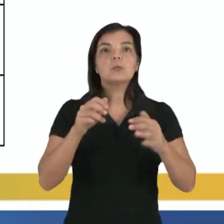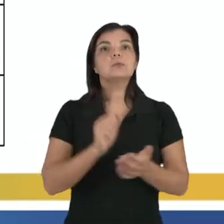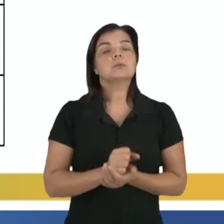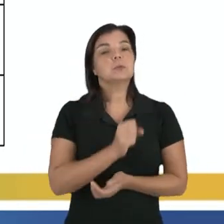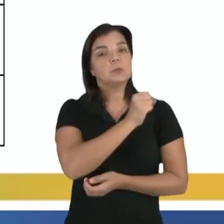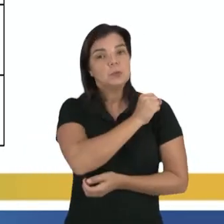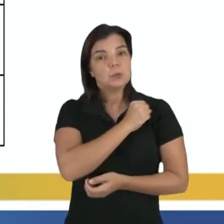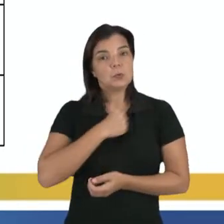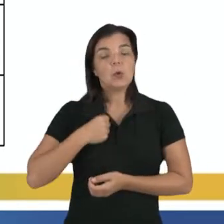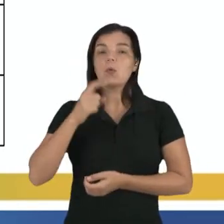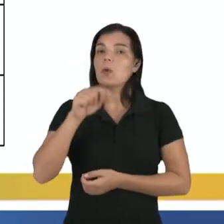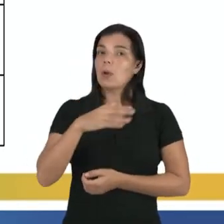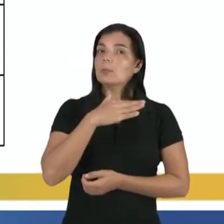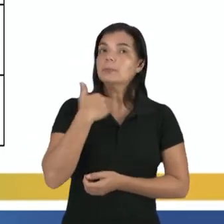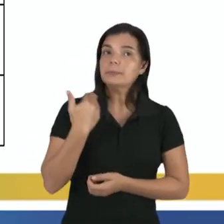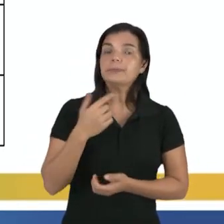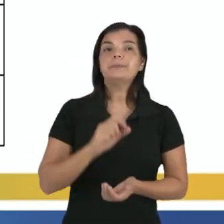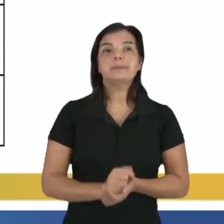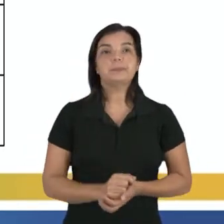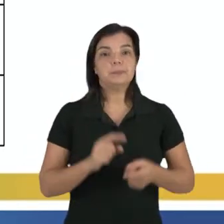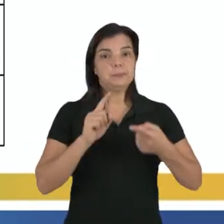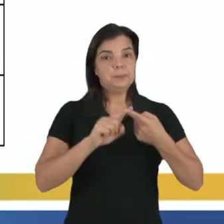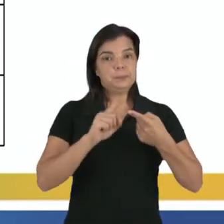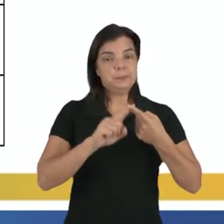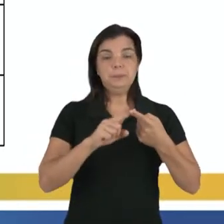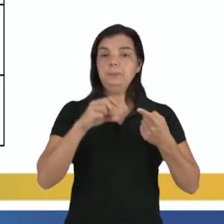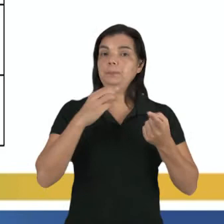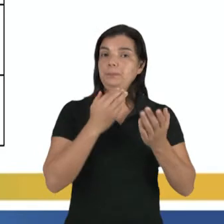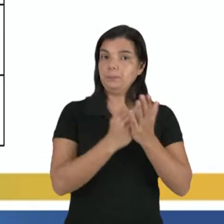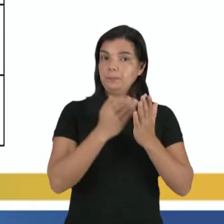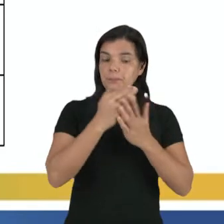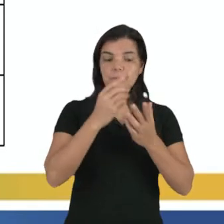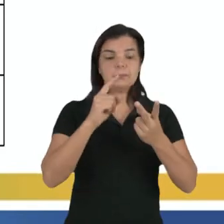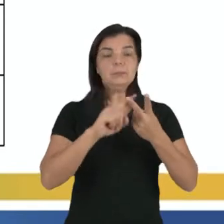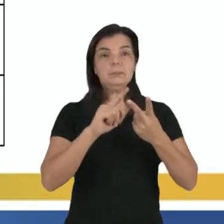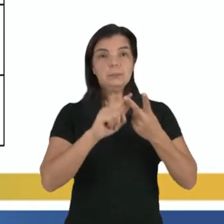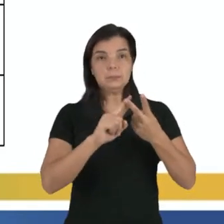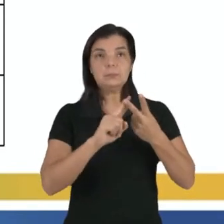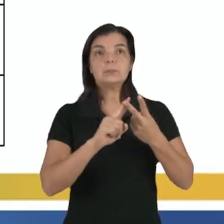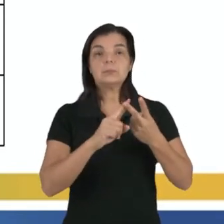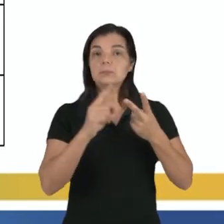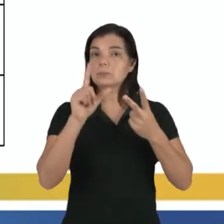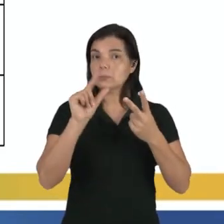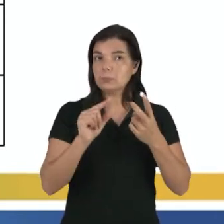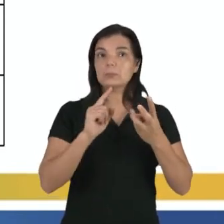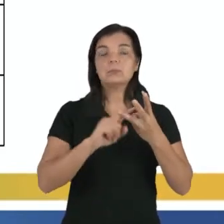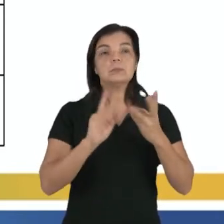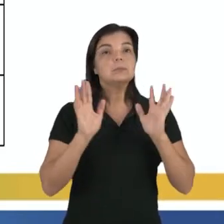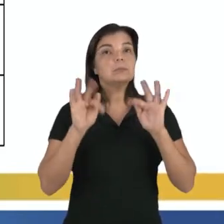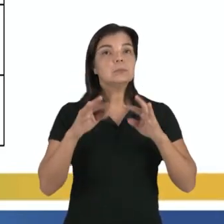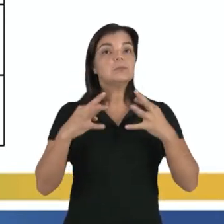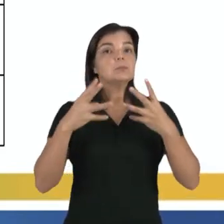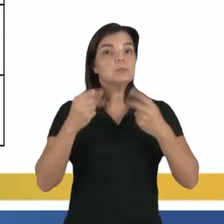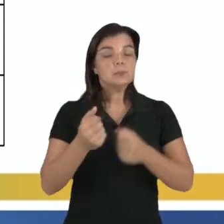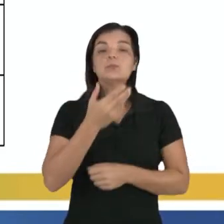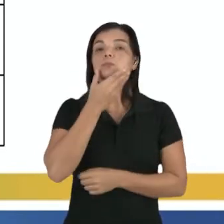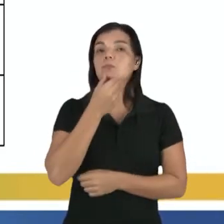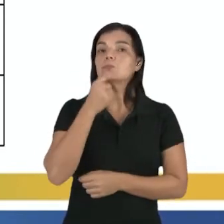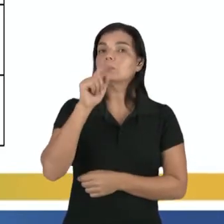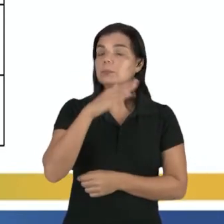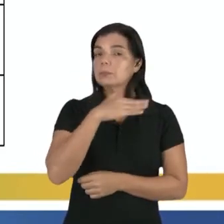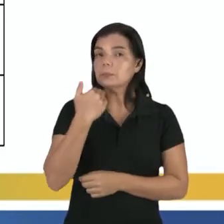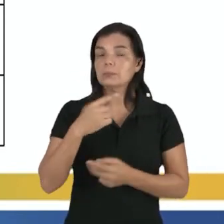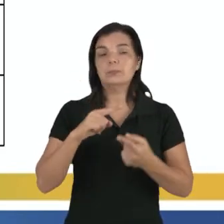então, Sócrates é mortal. Então, nós temos a primeira premissa, a segunda menor e a conclusão. Então, todo homem é